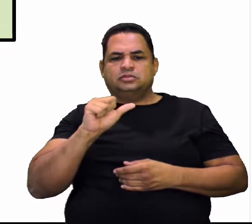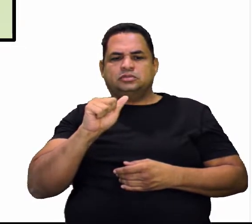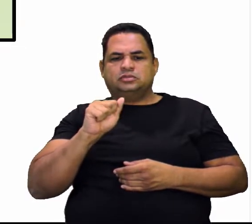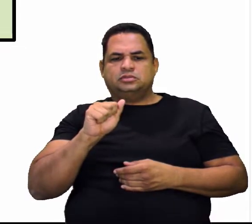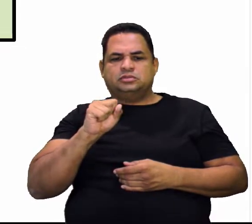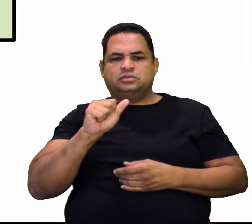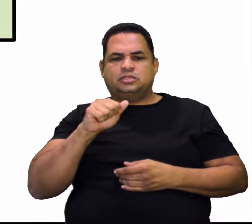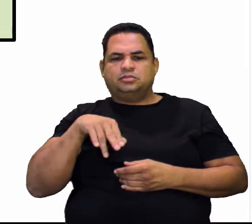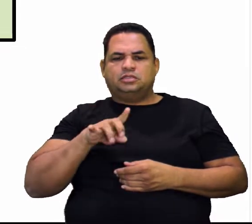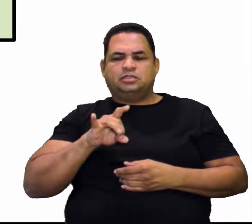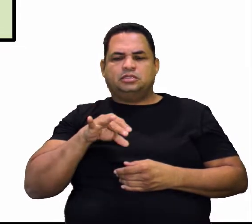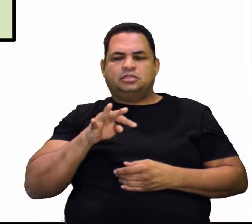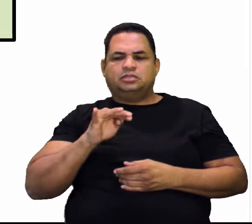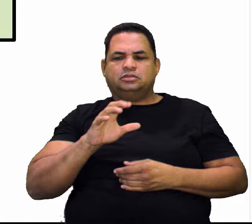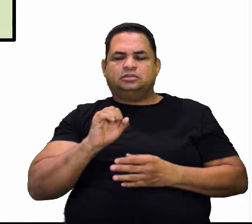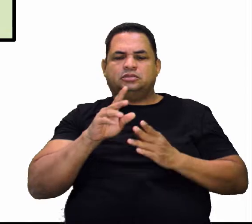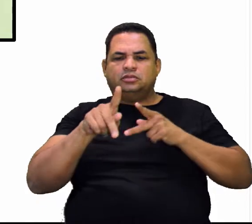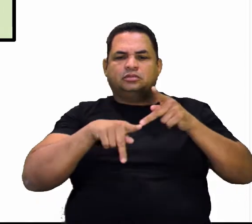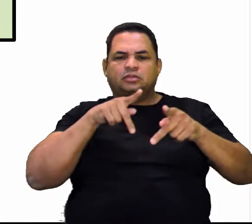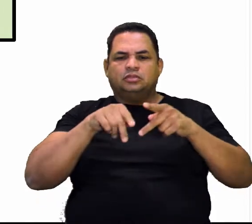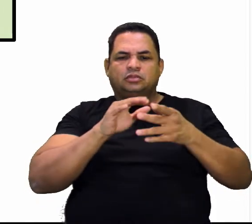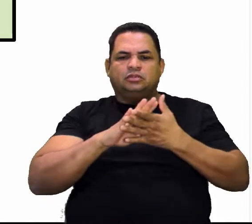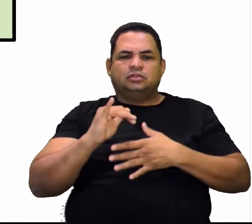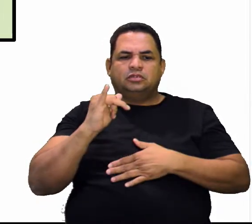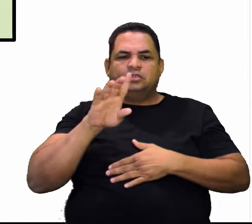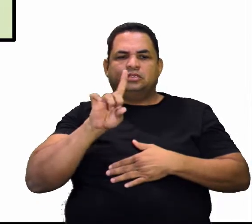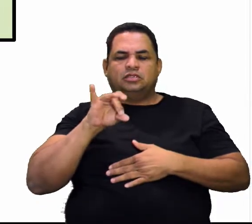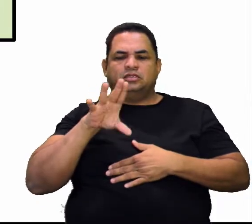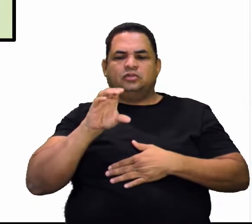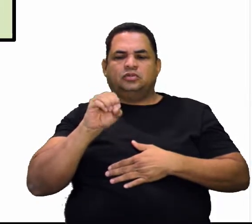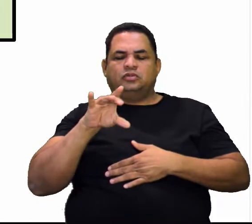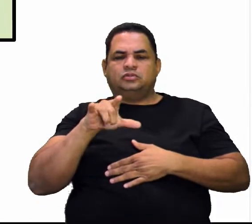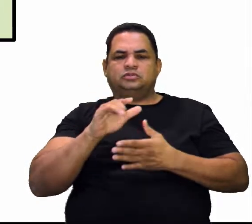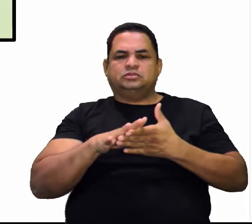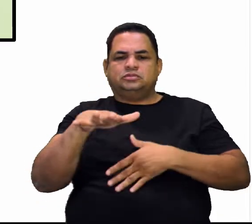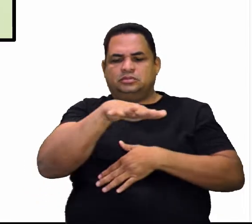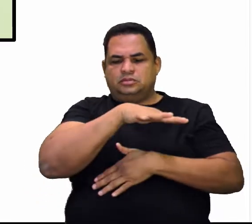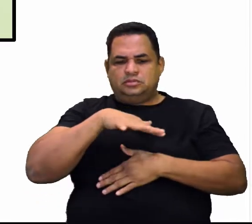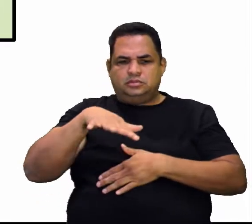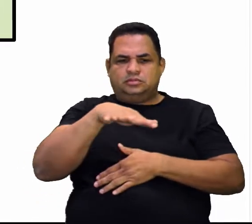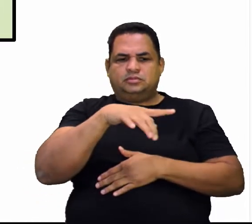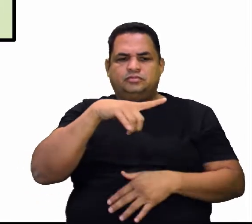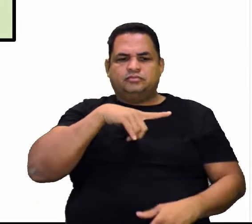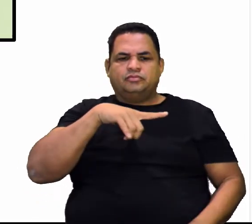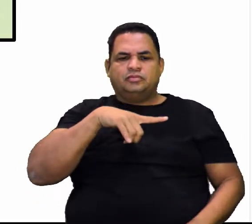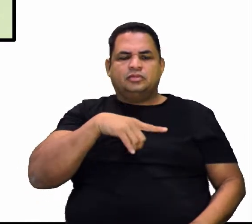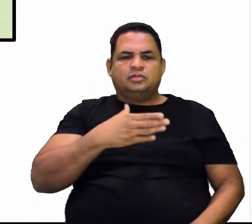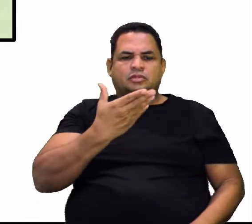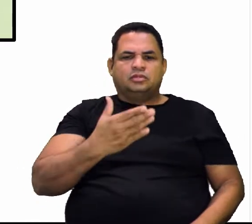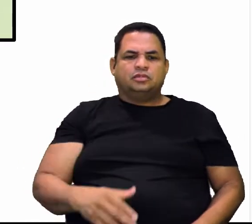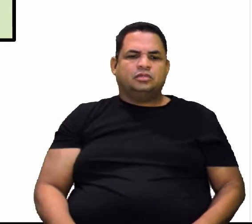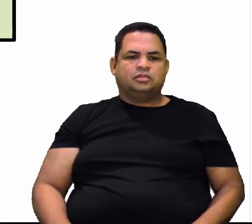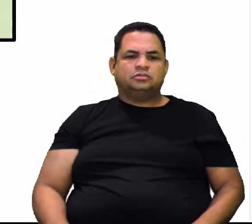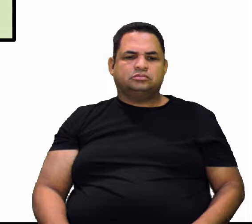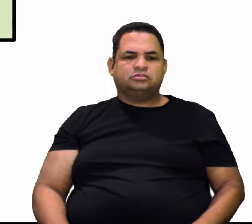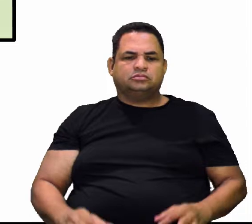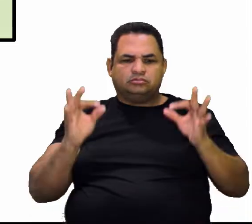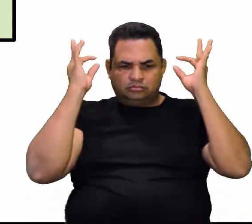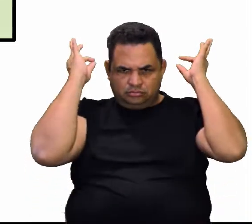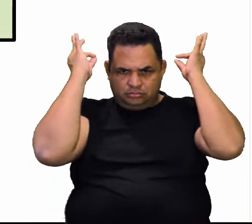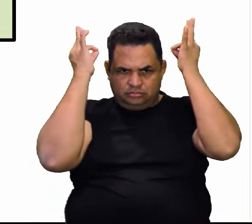sanitas. São os povos italiotas que estavam ali na região. E nós temos aí, então, os